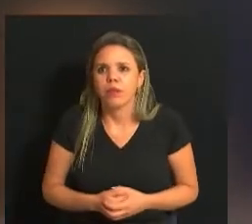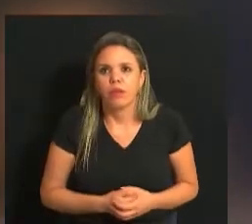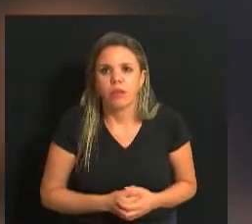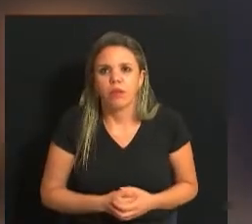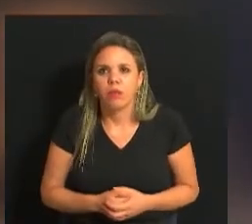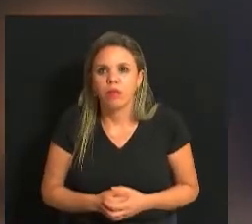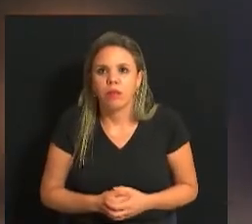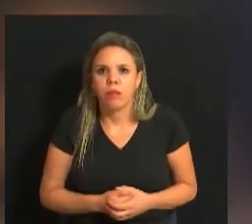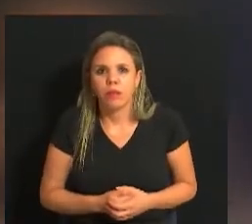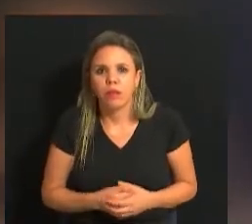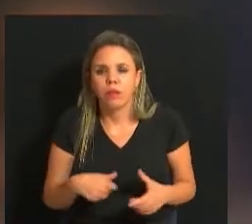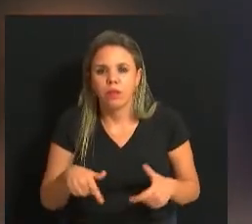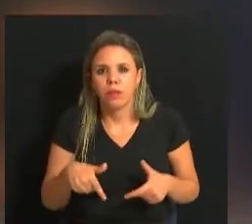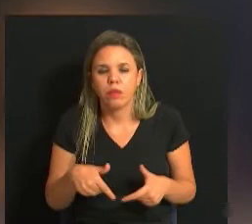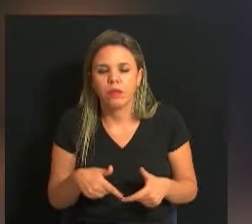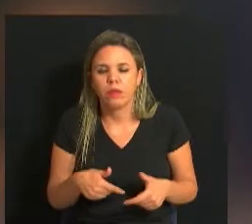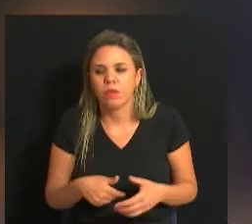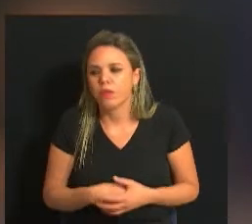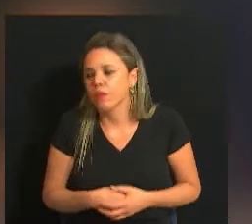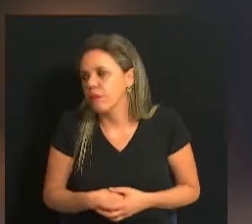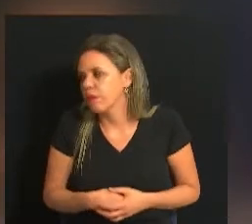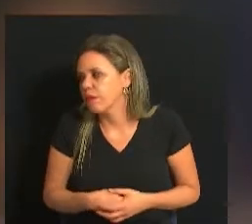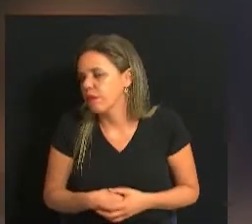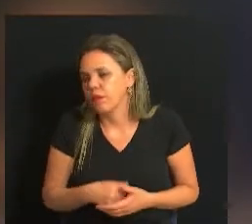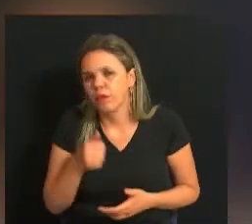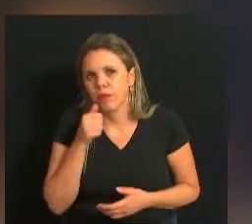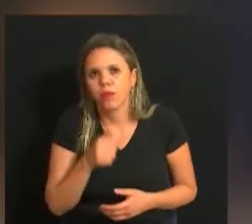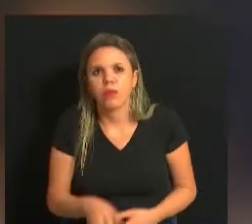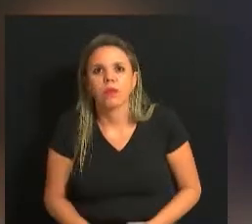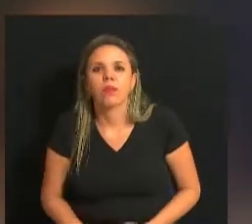sobre o trabalho da Comissão da Mulher.